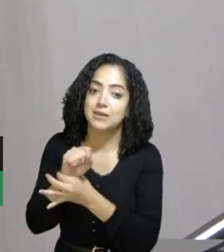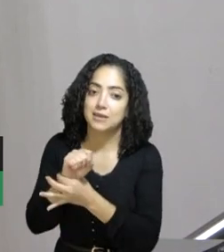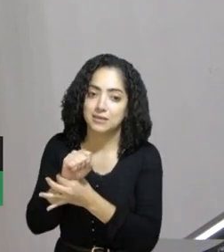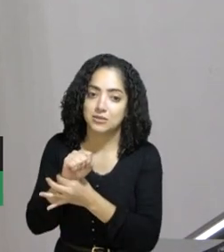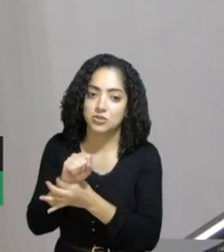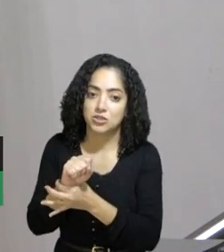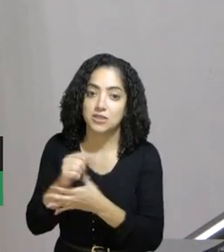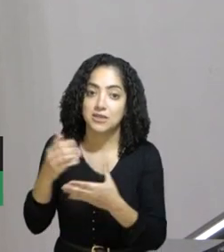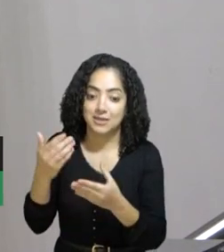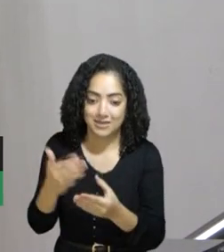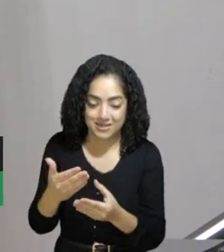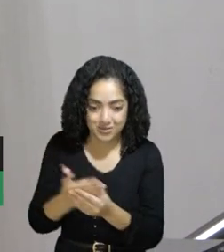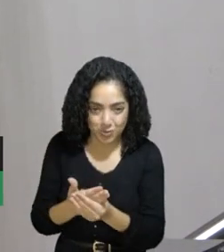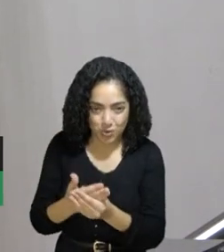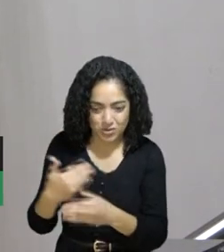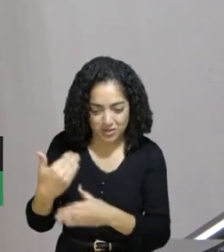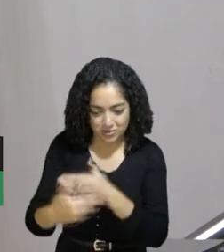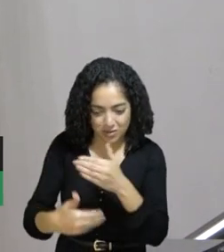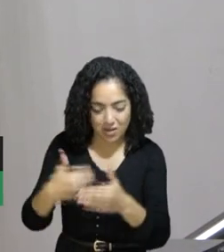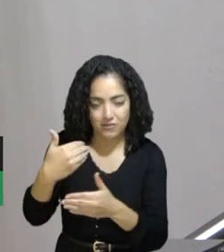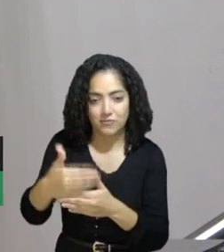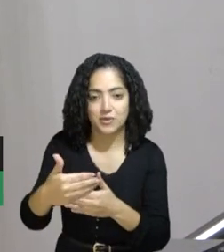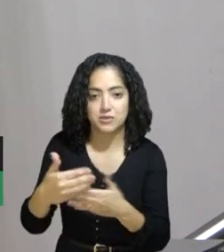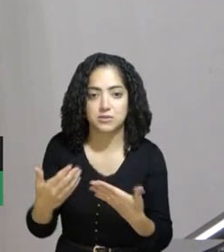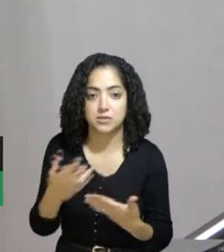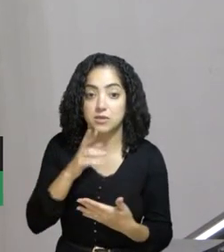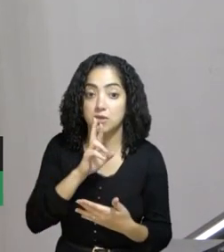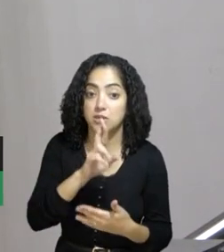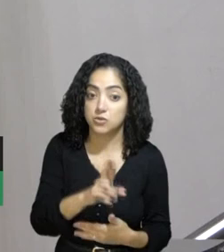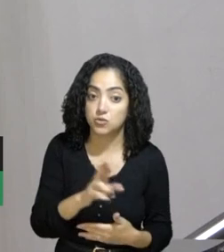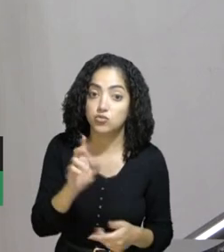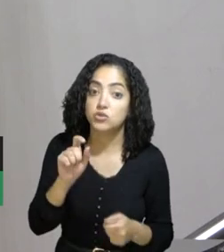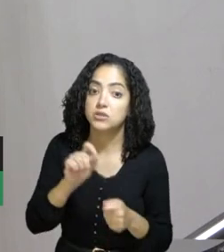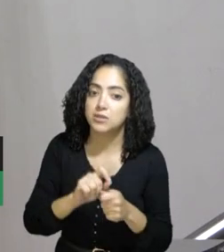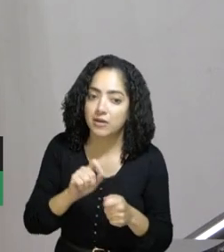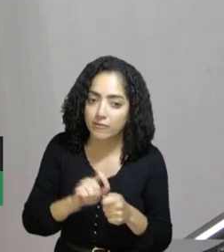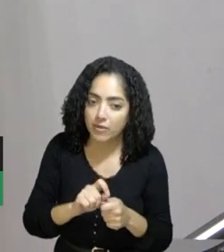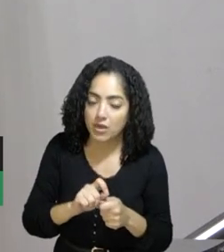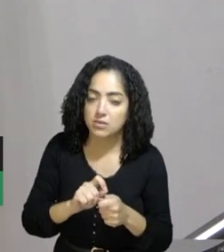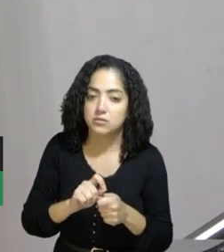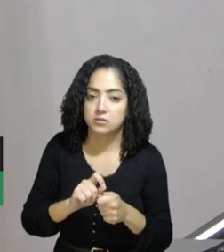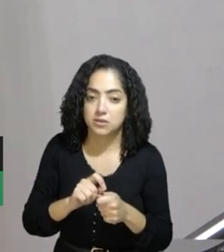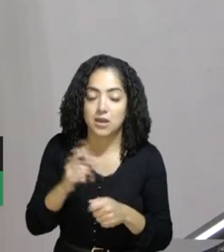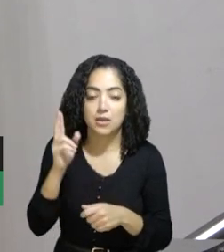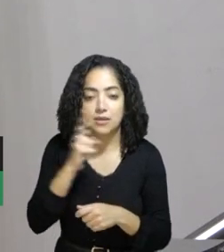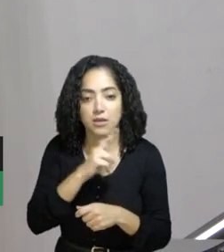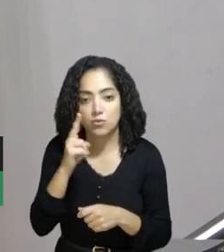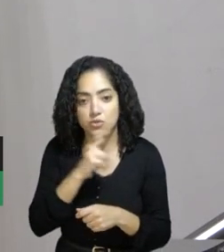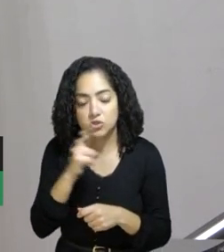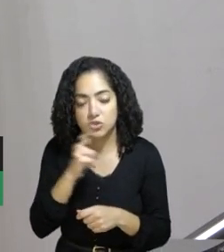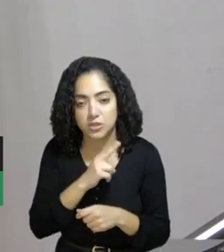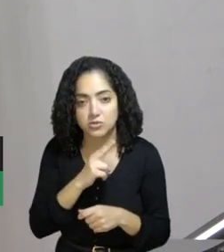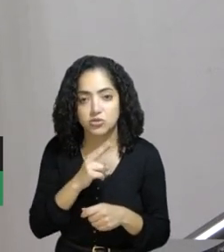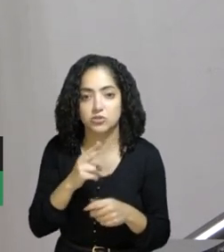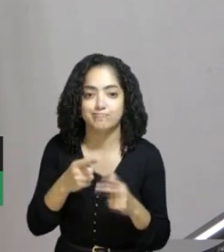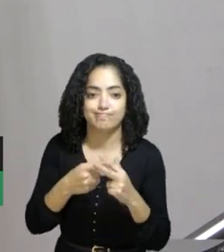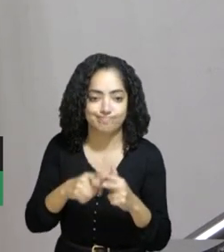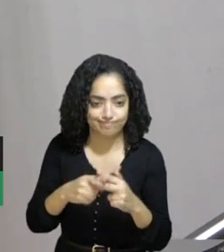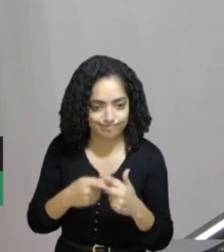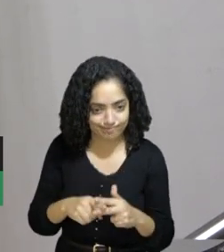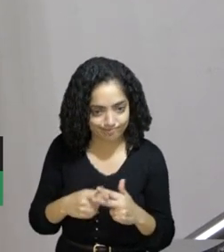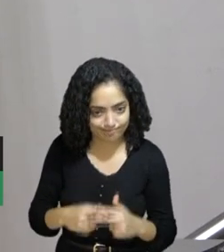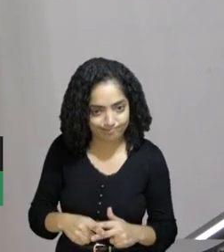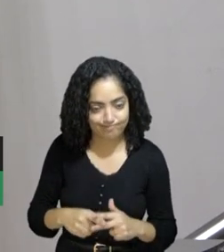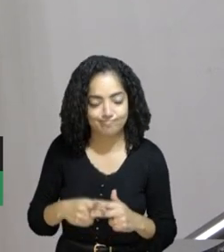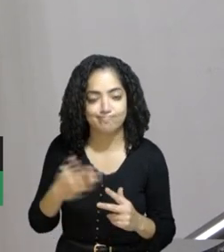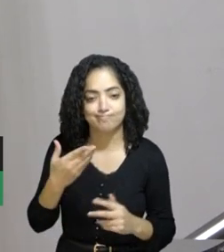processo avance e resulte na execução deste tão urgente e necessário serviço de reforma da